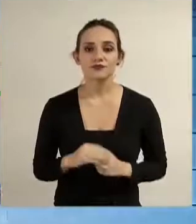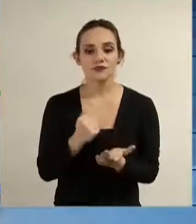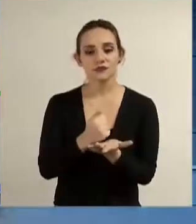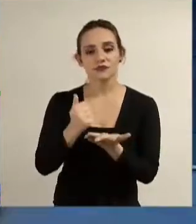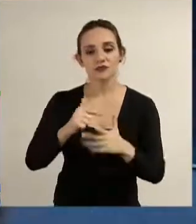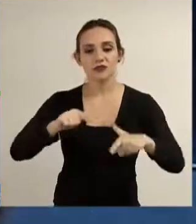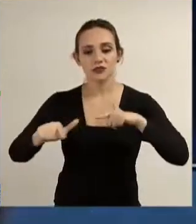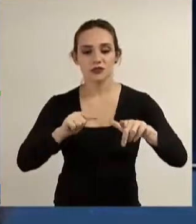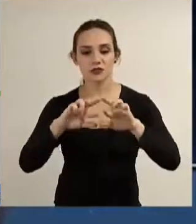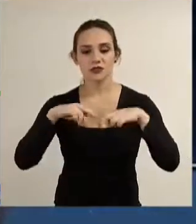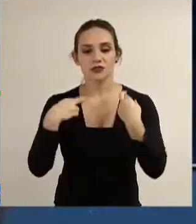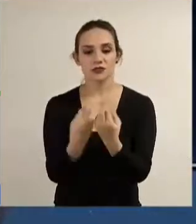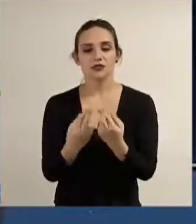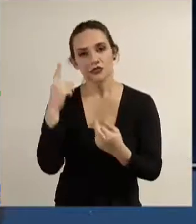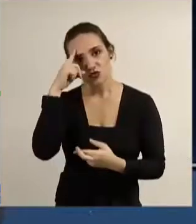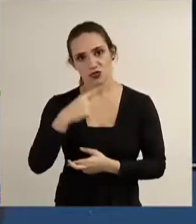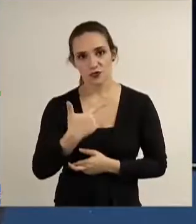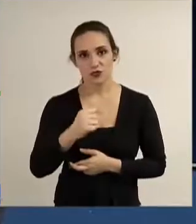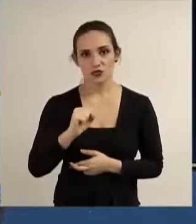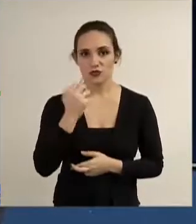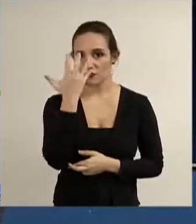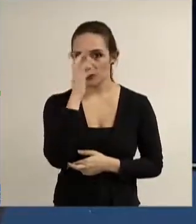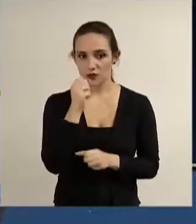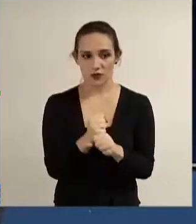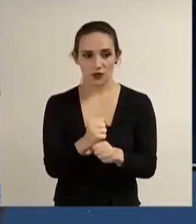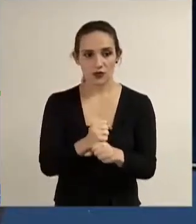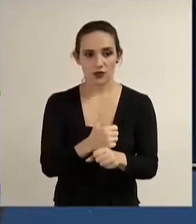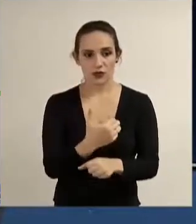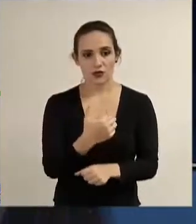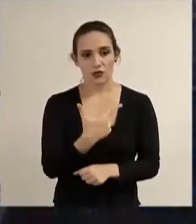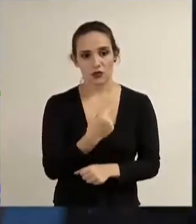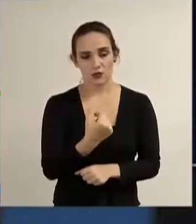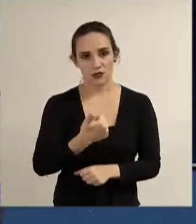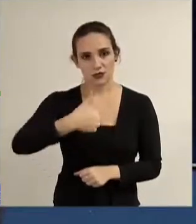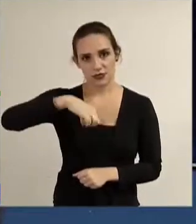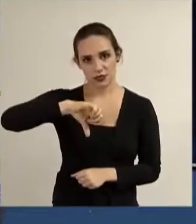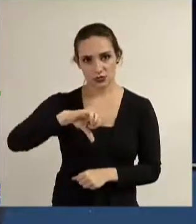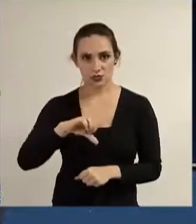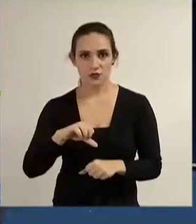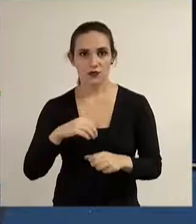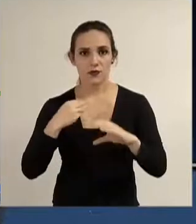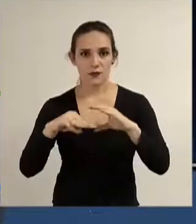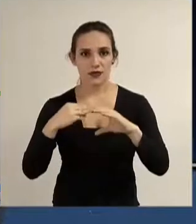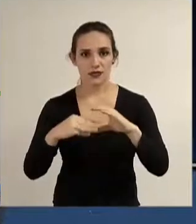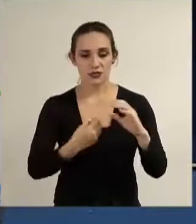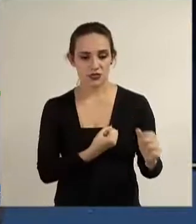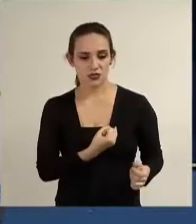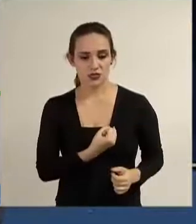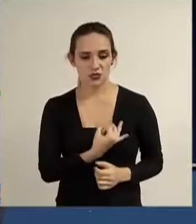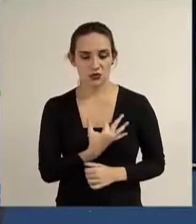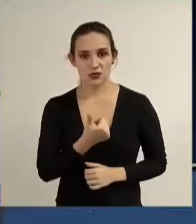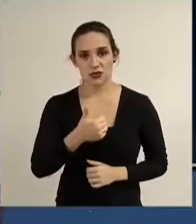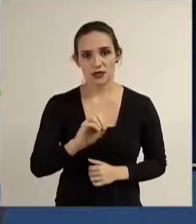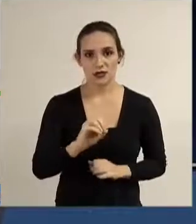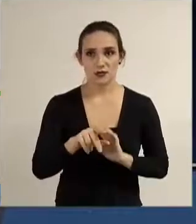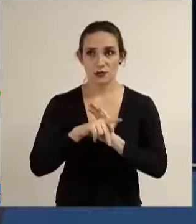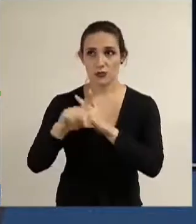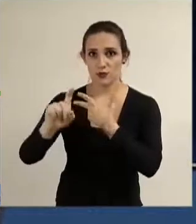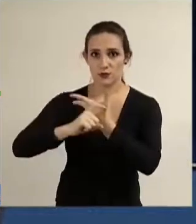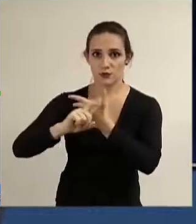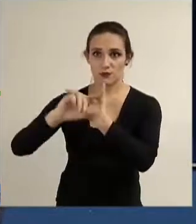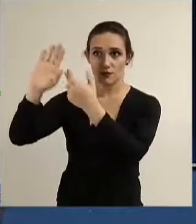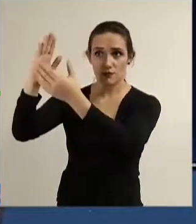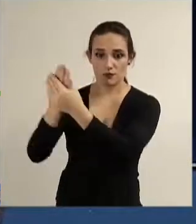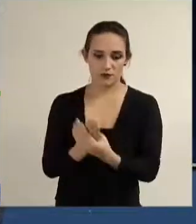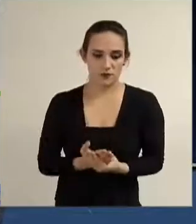Expediente da sessão ordinária do dia 28 de fevereiro de 2019. Mensagem número 10, Poder Executivo do Estado de Mato Grosso